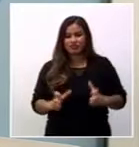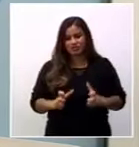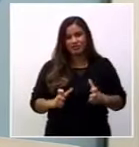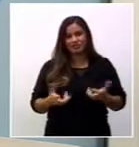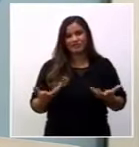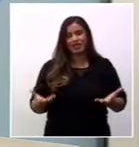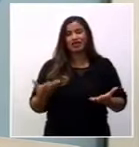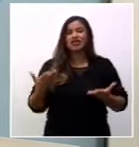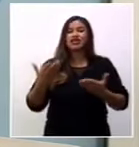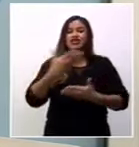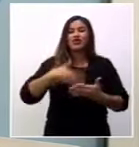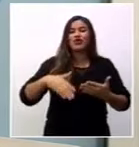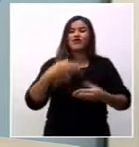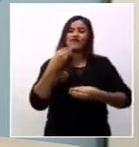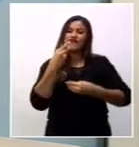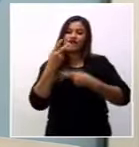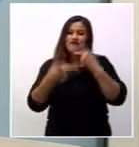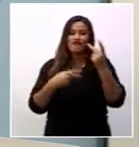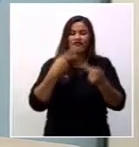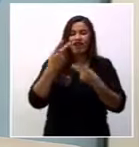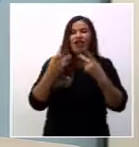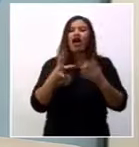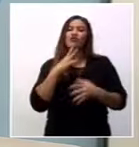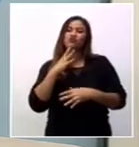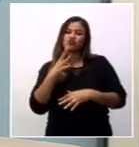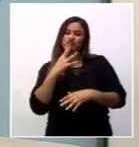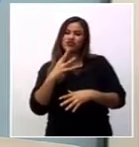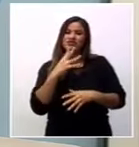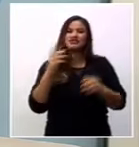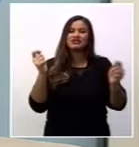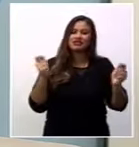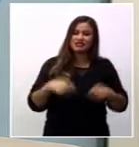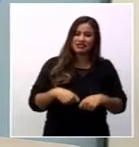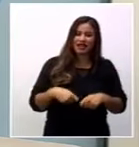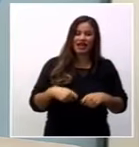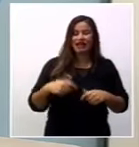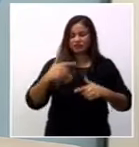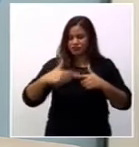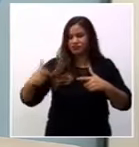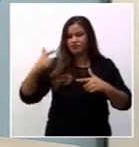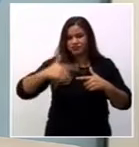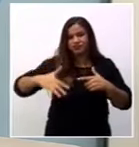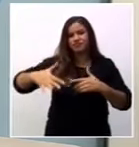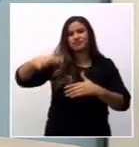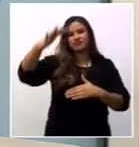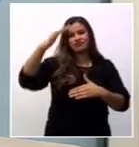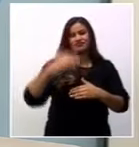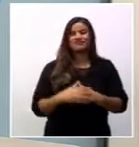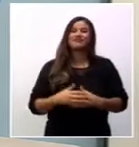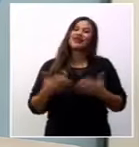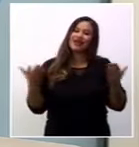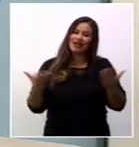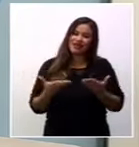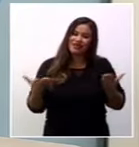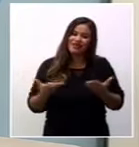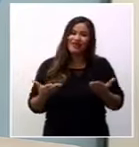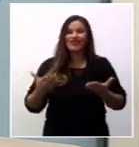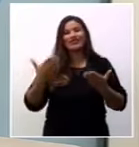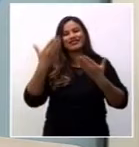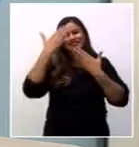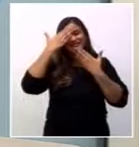muito de contar para vocês e conhecer, né, nas próximas semanas. Então eu fico aqui já com o meu